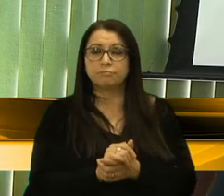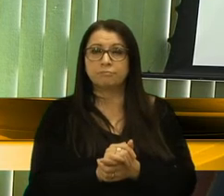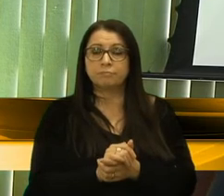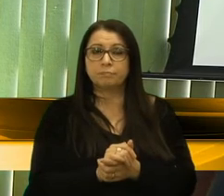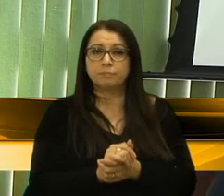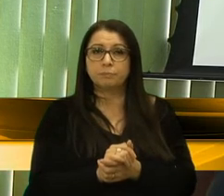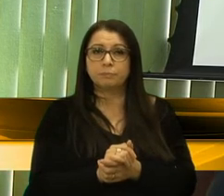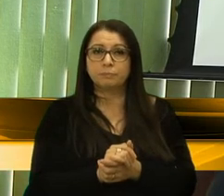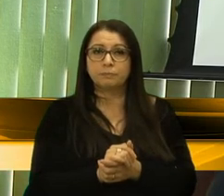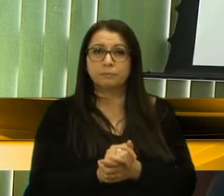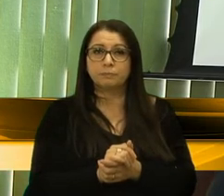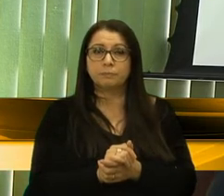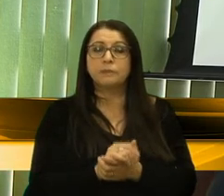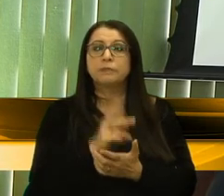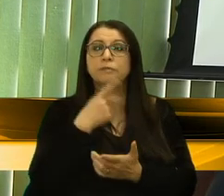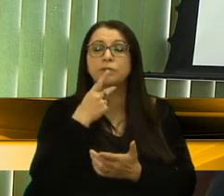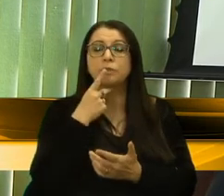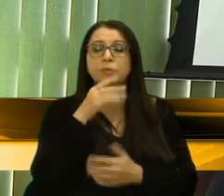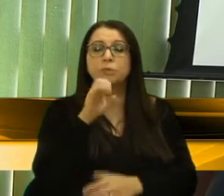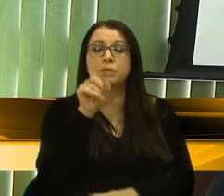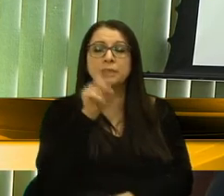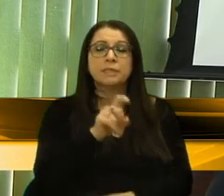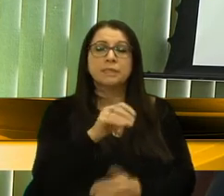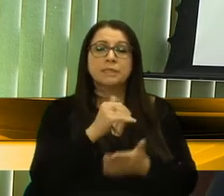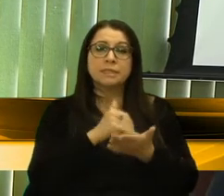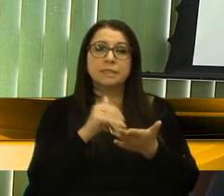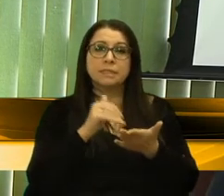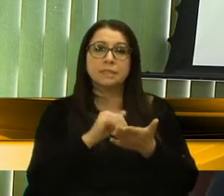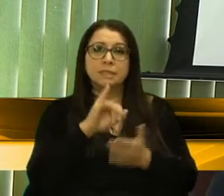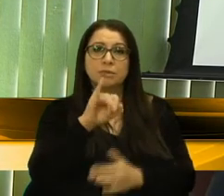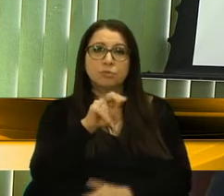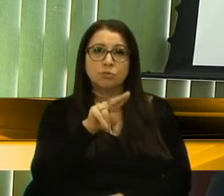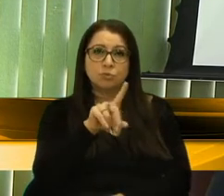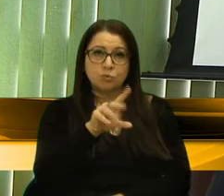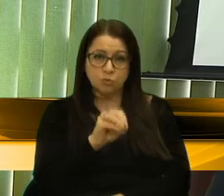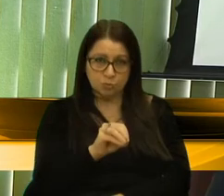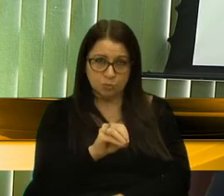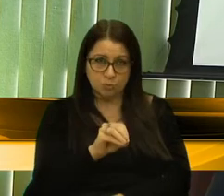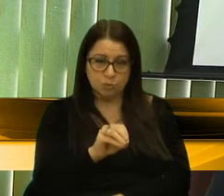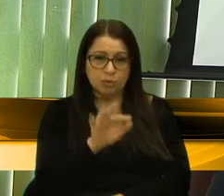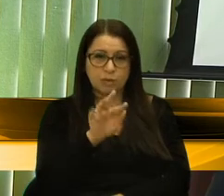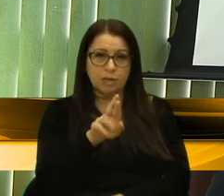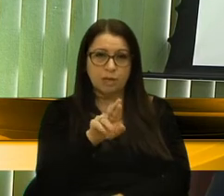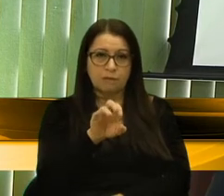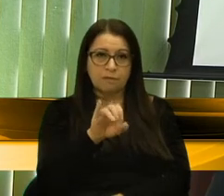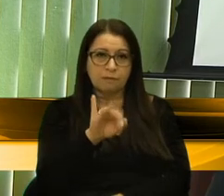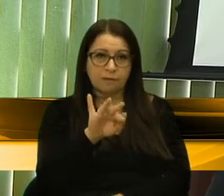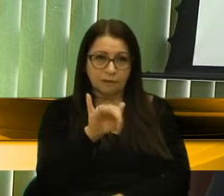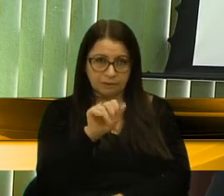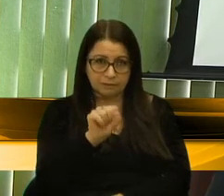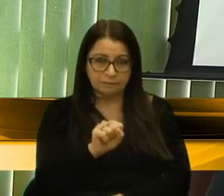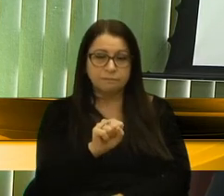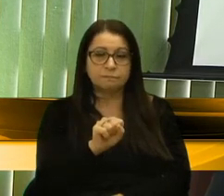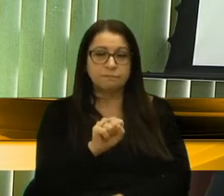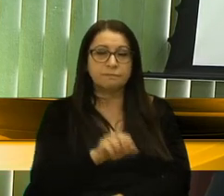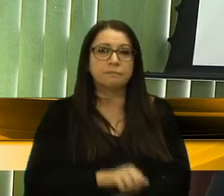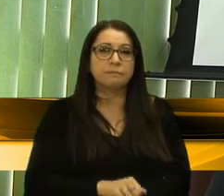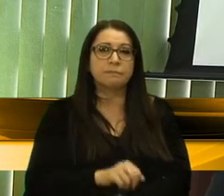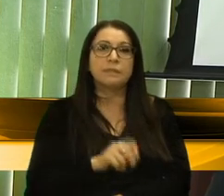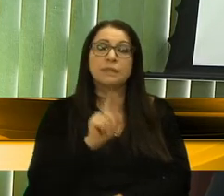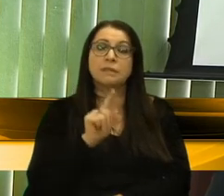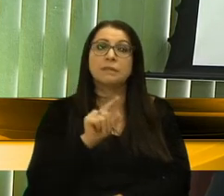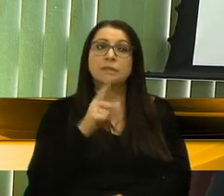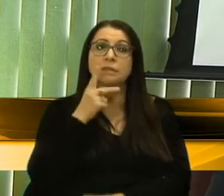Objetivamente, me refiro ao ex-secretário Júlio César de Freitas da Rosa, que em